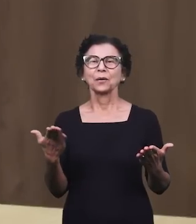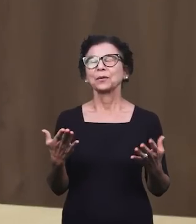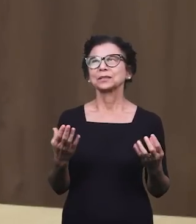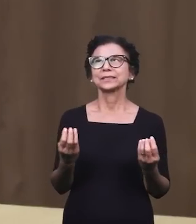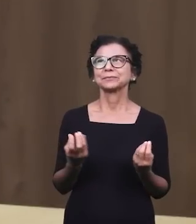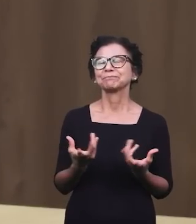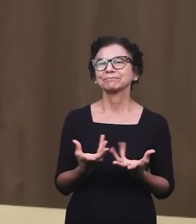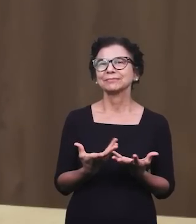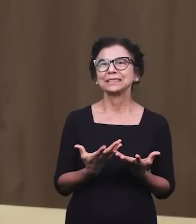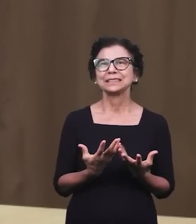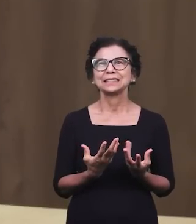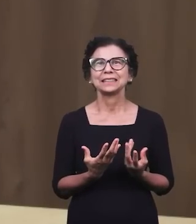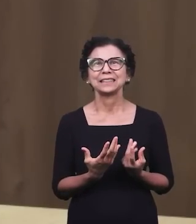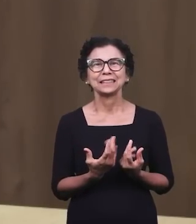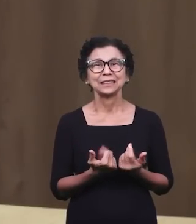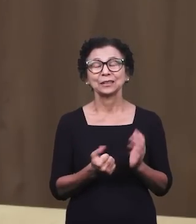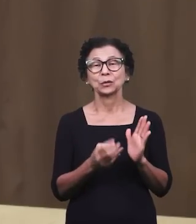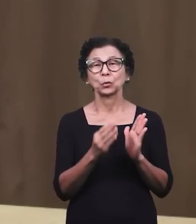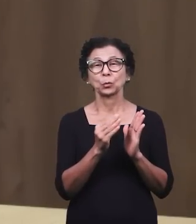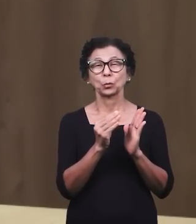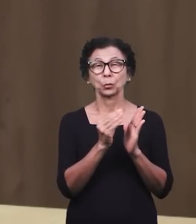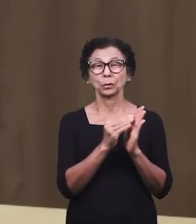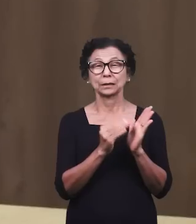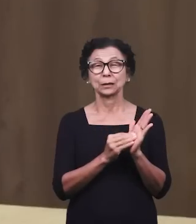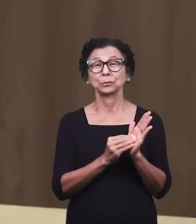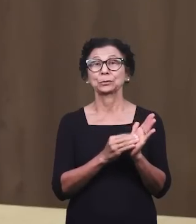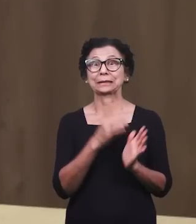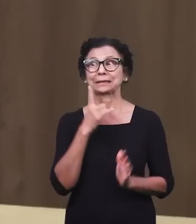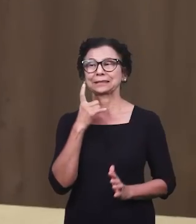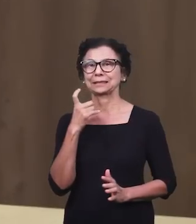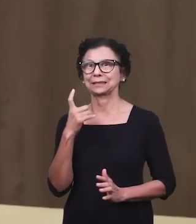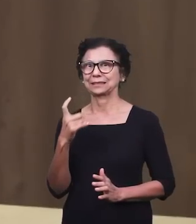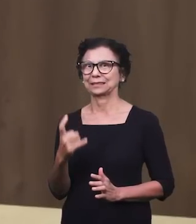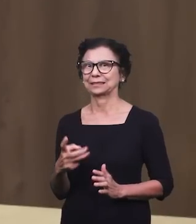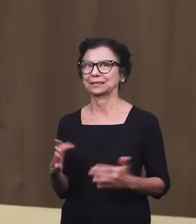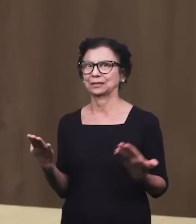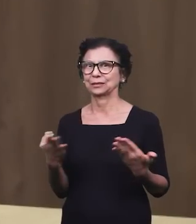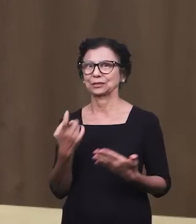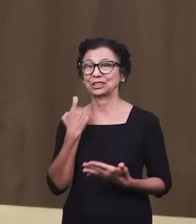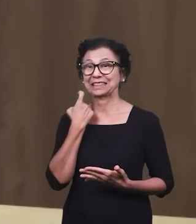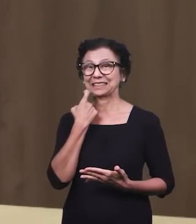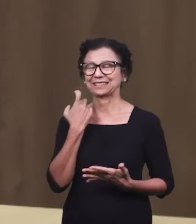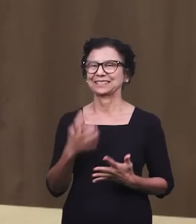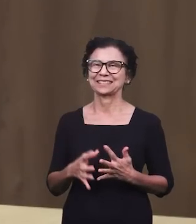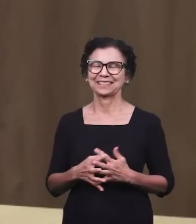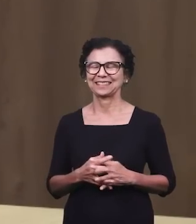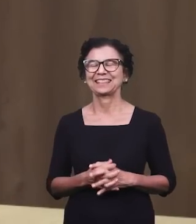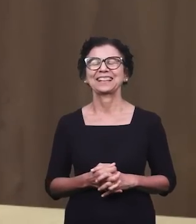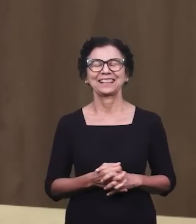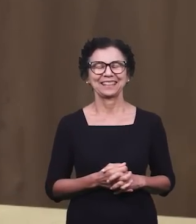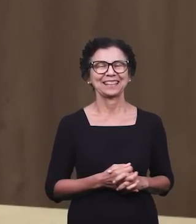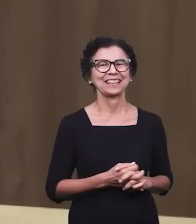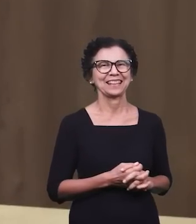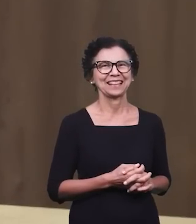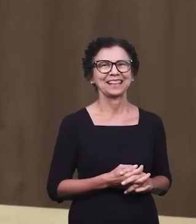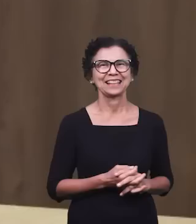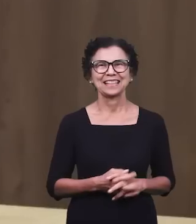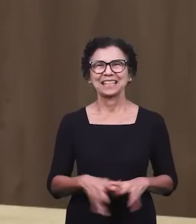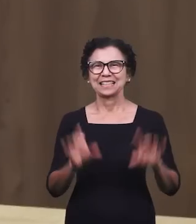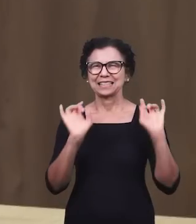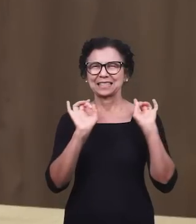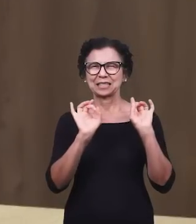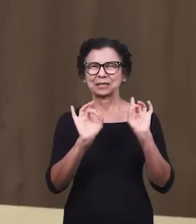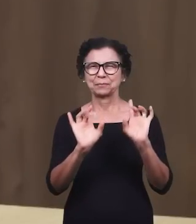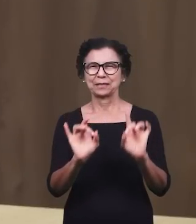uma quantidade de conteúdos muito interessante, o dia de sexta-feira, que é o dia que vai ao ar, né, sessão inédita, a